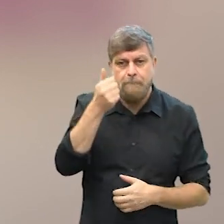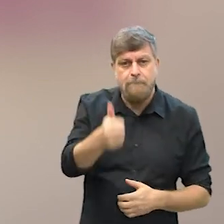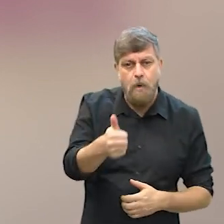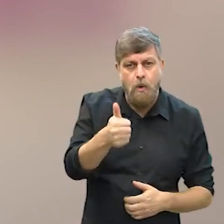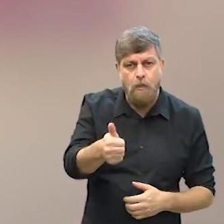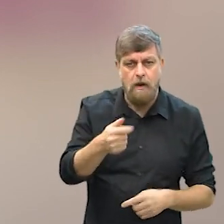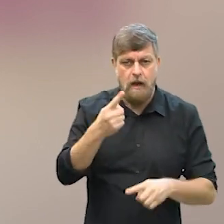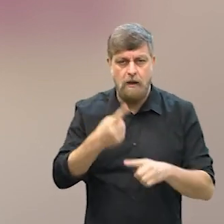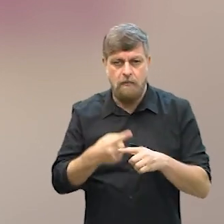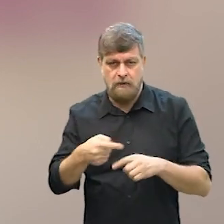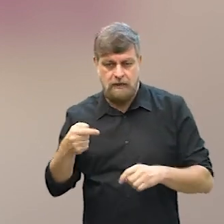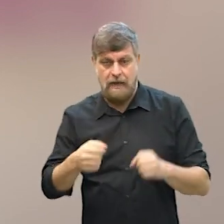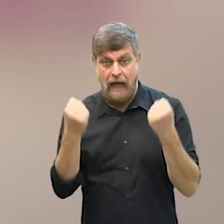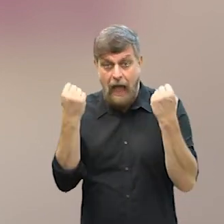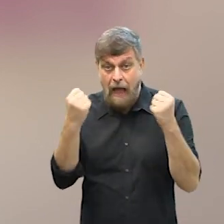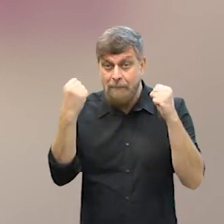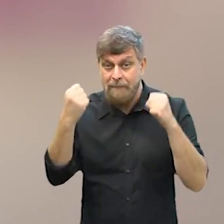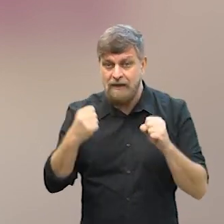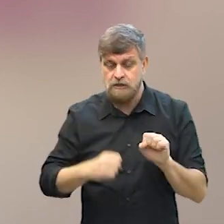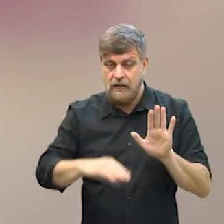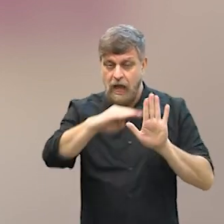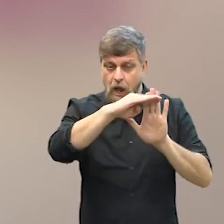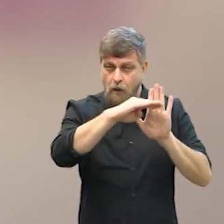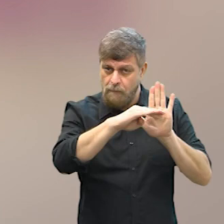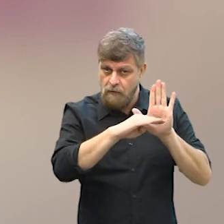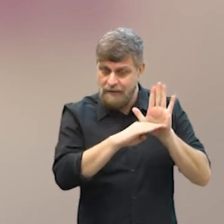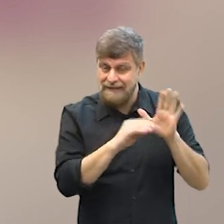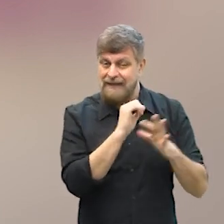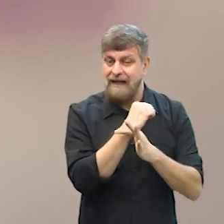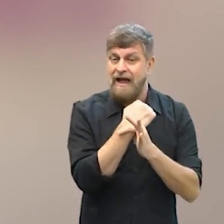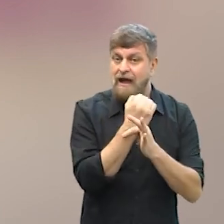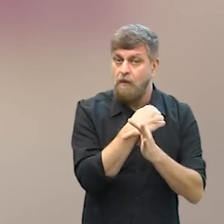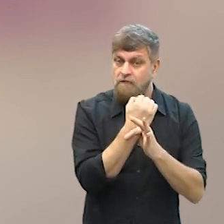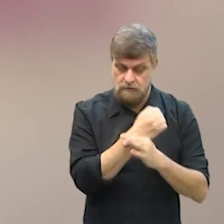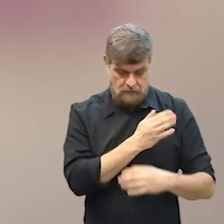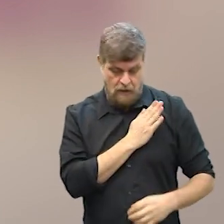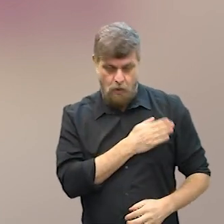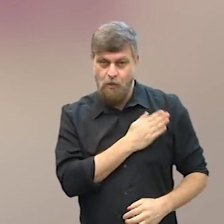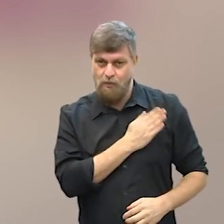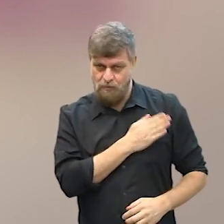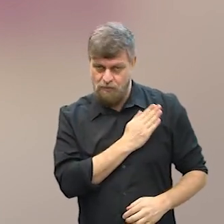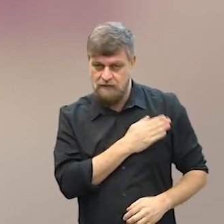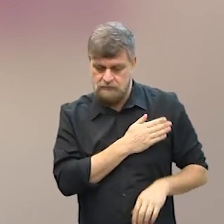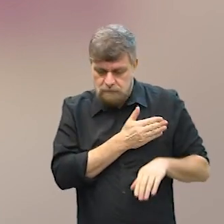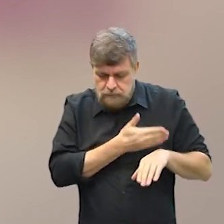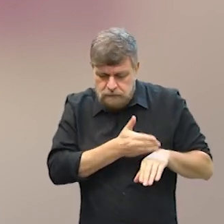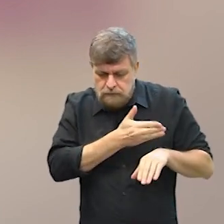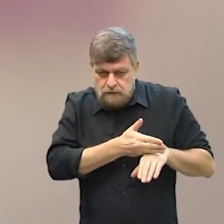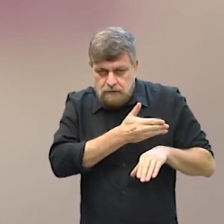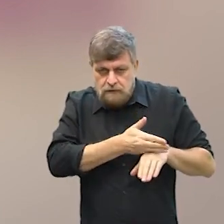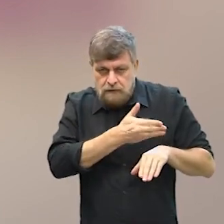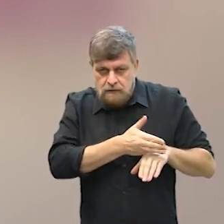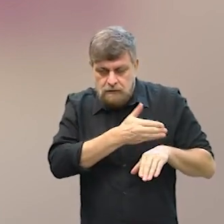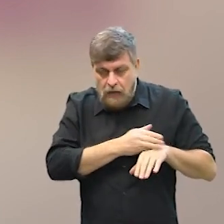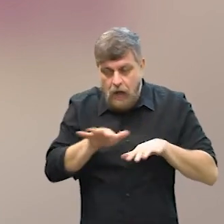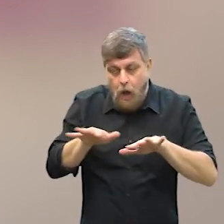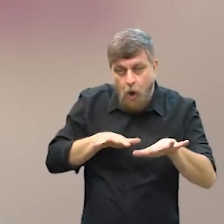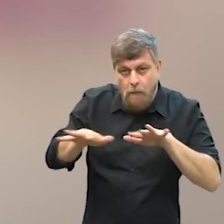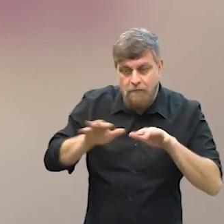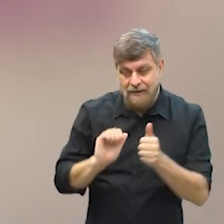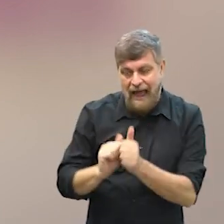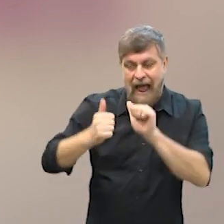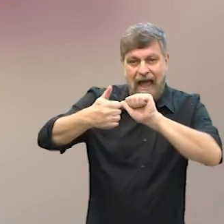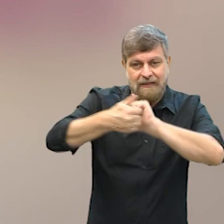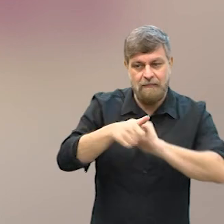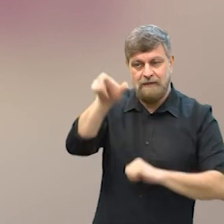boa, dada que essa atividade física é feita em programa de reabilitação cardiovascular, ou seja, o exercício é